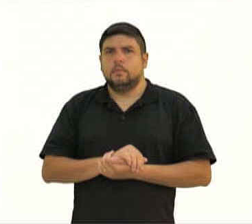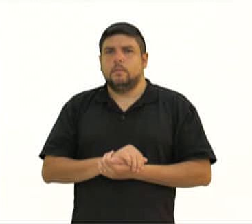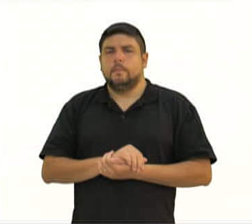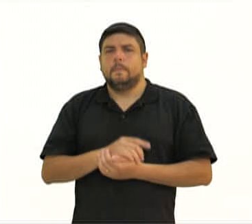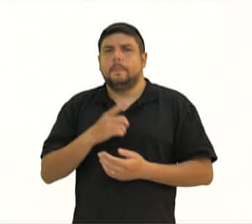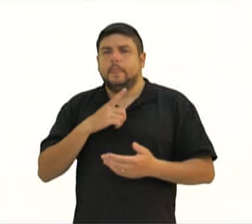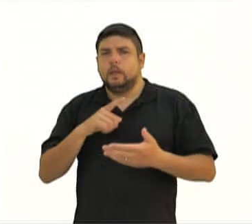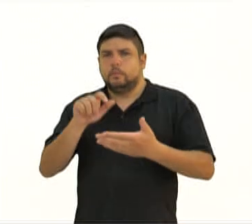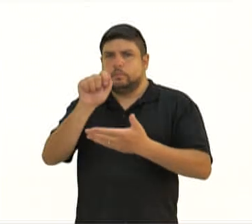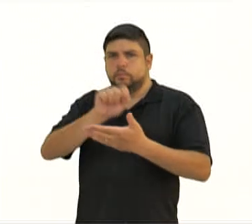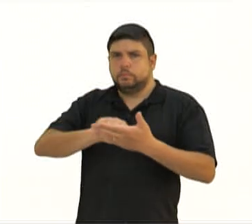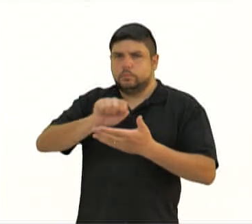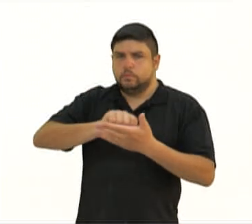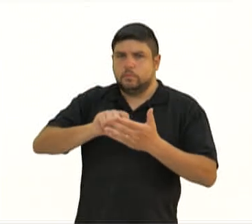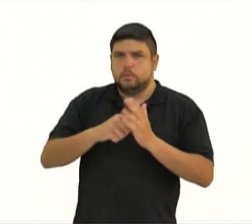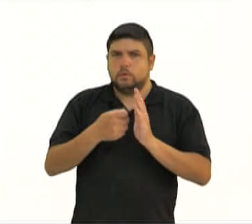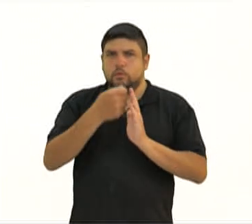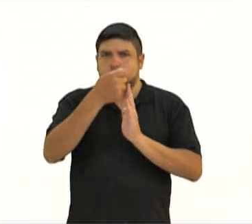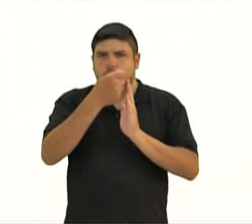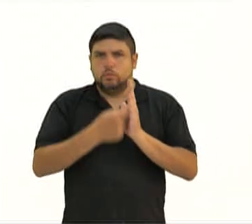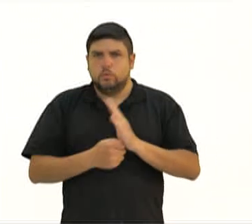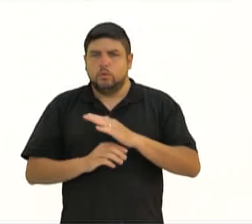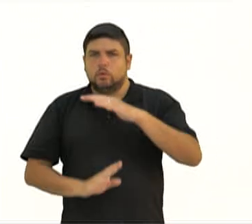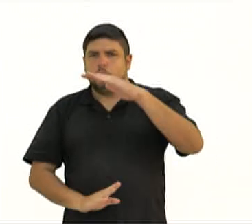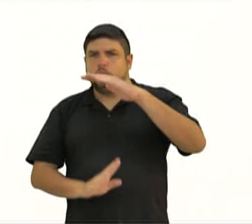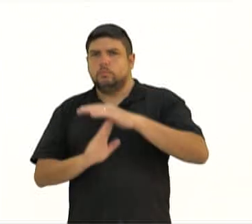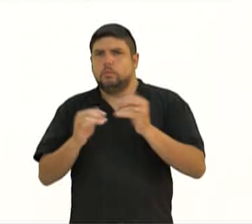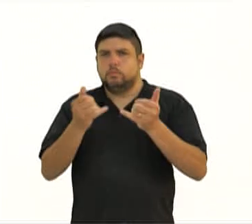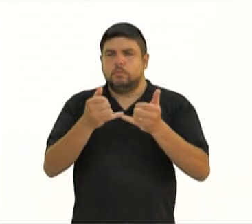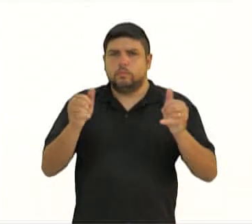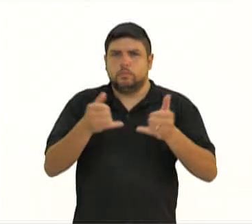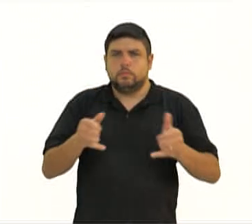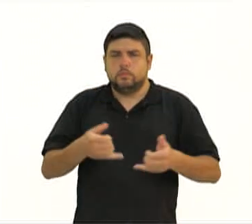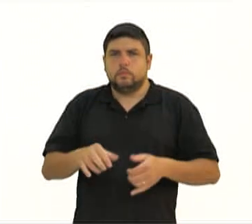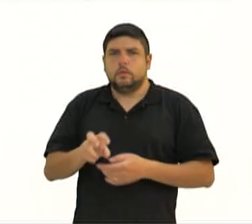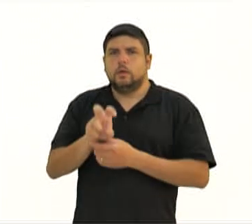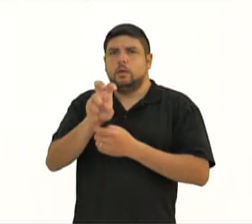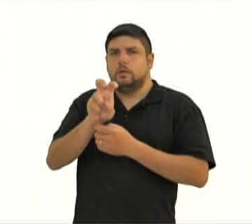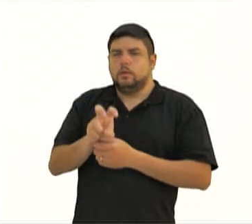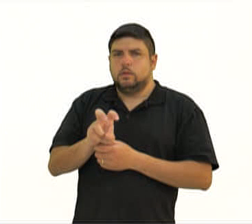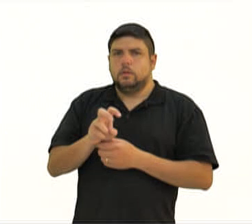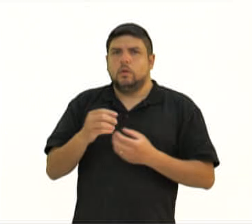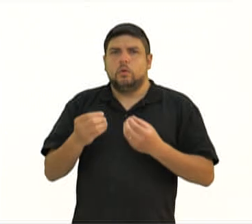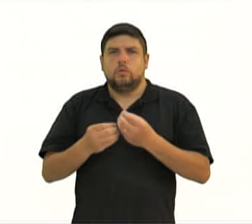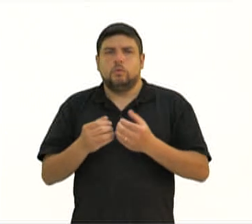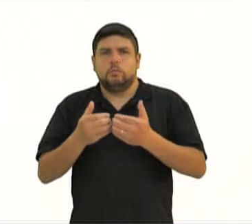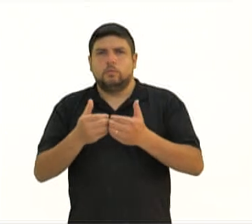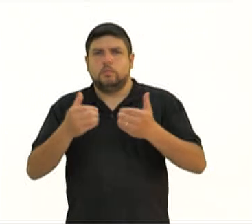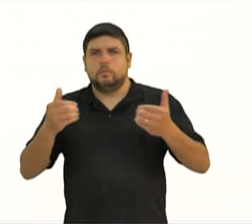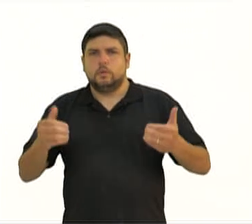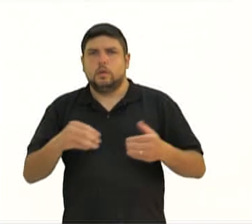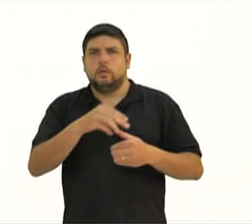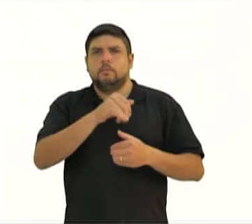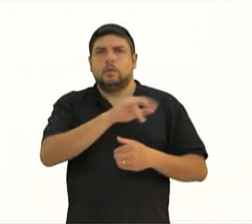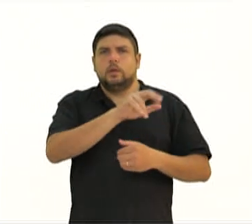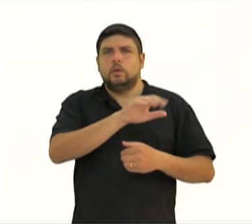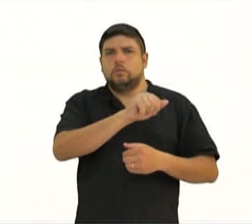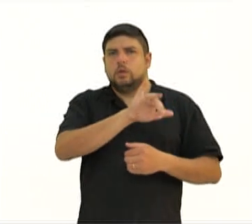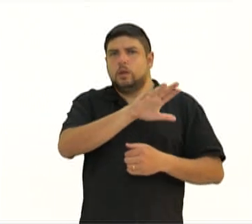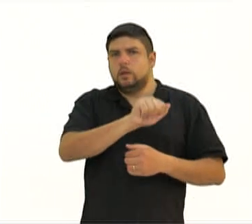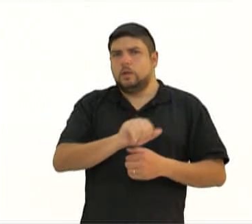um texto em no máximo 5 linhas sobre as diferenças nas cerâmicas. A, que é marajoara, e